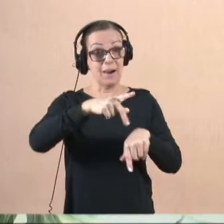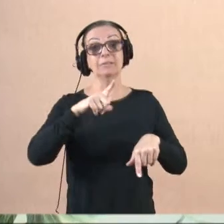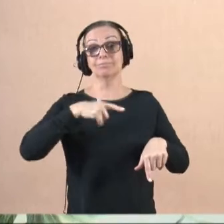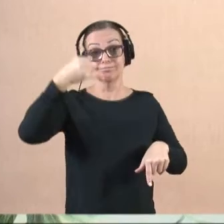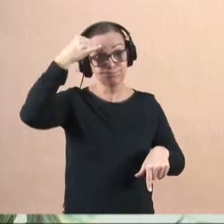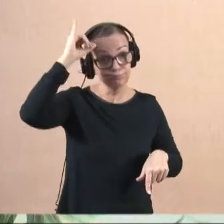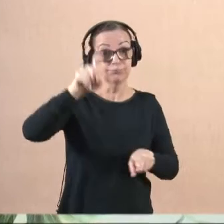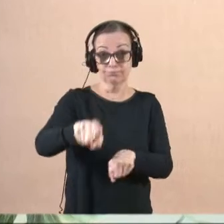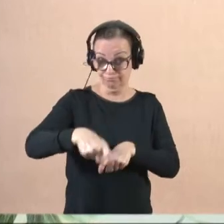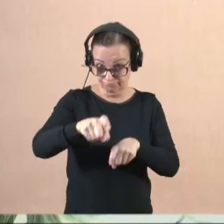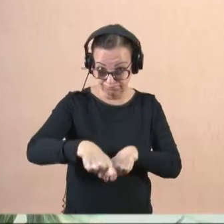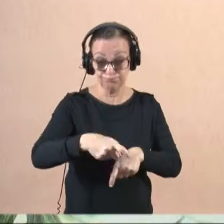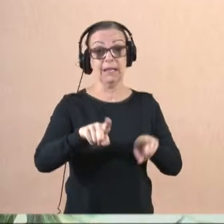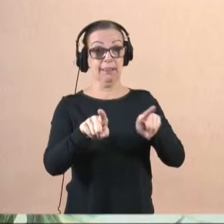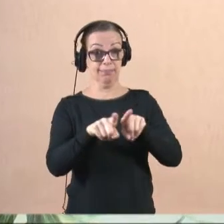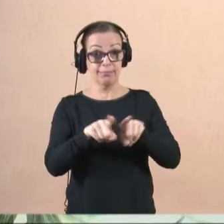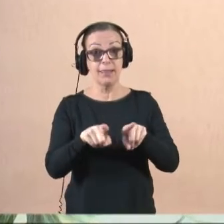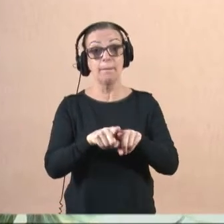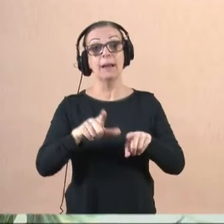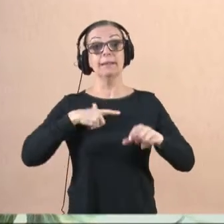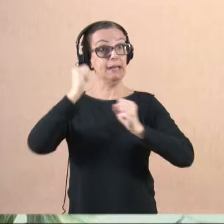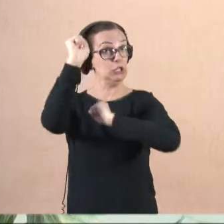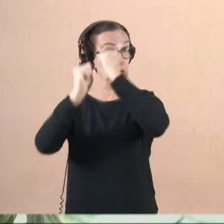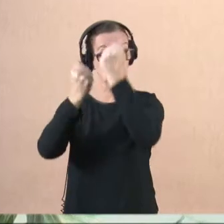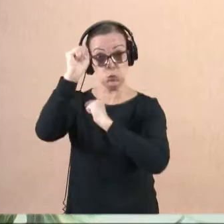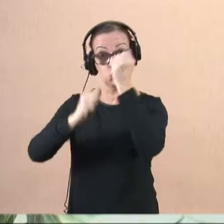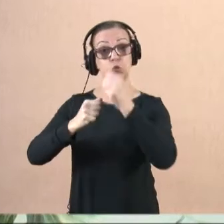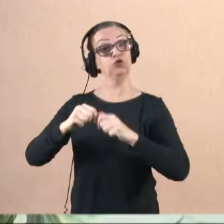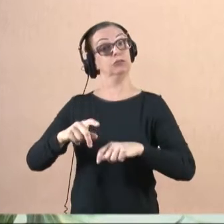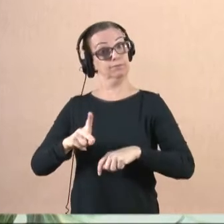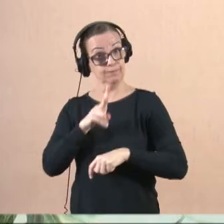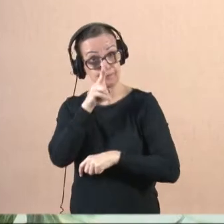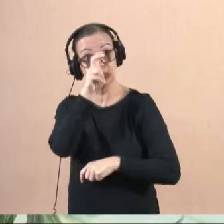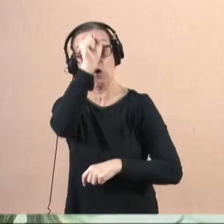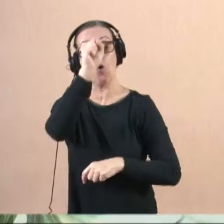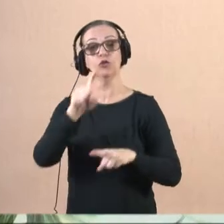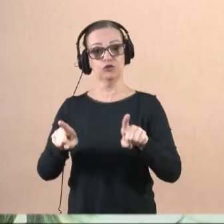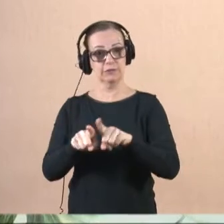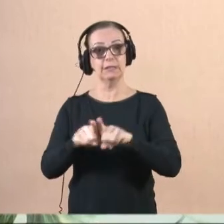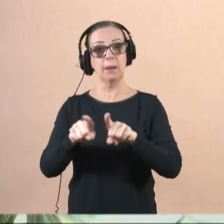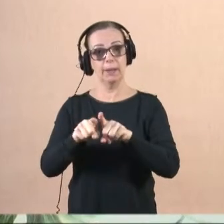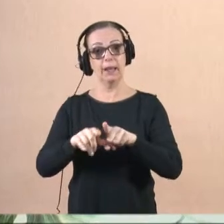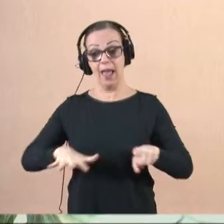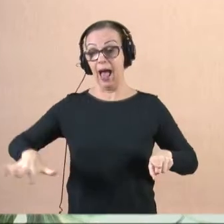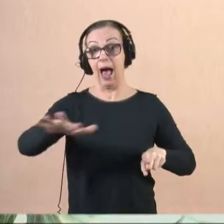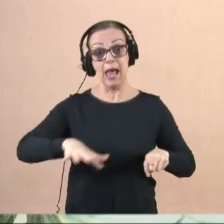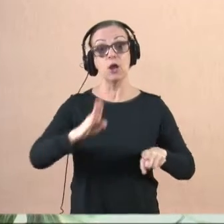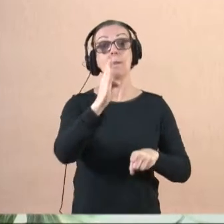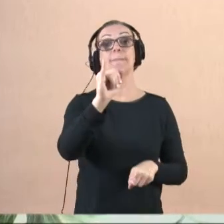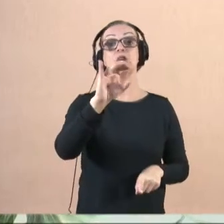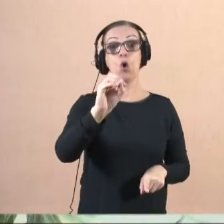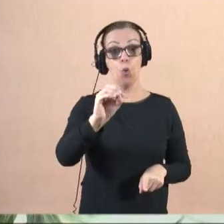e tem o máximo do siafi bem fortes especialmente na aeroespacial e pior